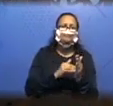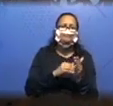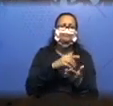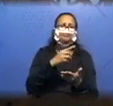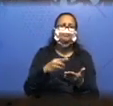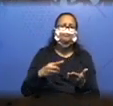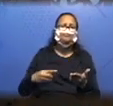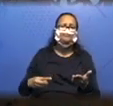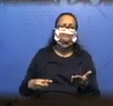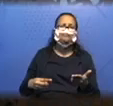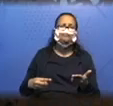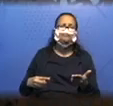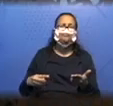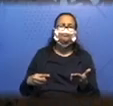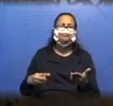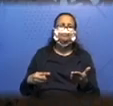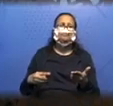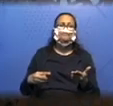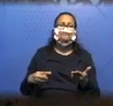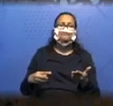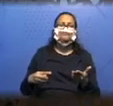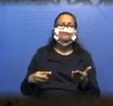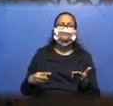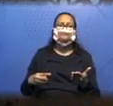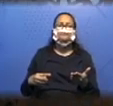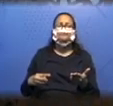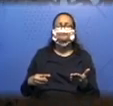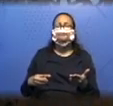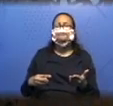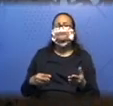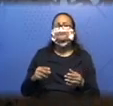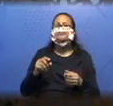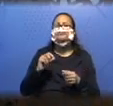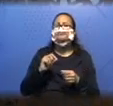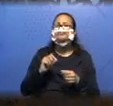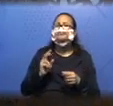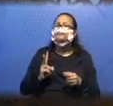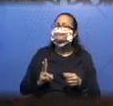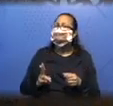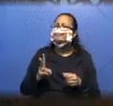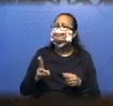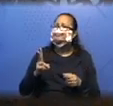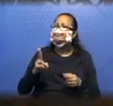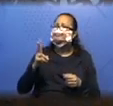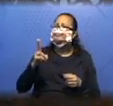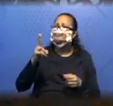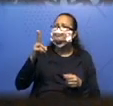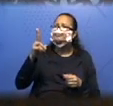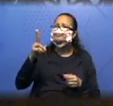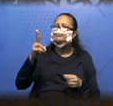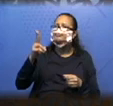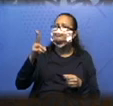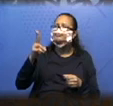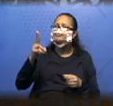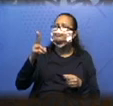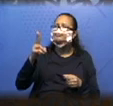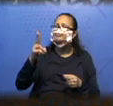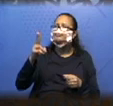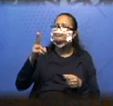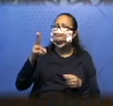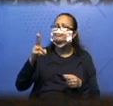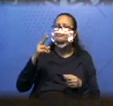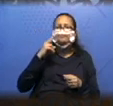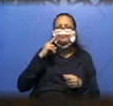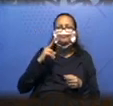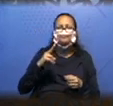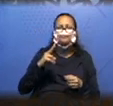imagens aqui que estão no fim da apostila. Tá vendo? É para seguir aonde está a tesourinha, não onde está vermelho